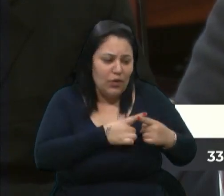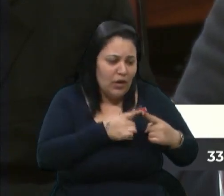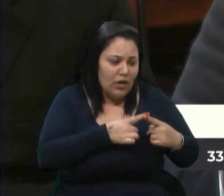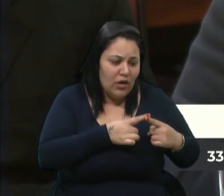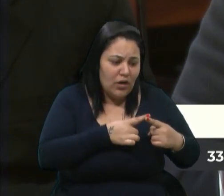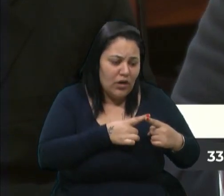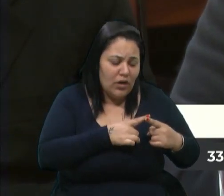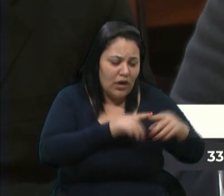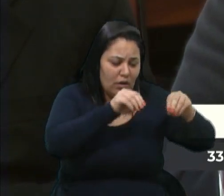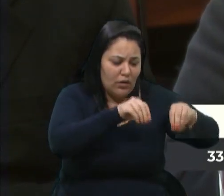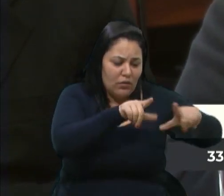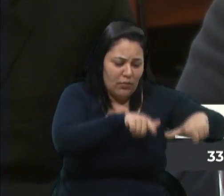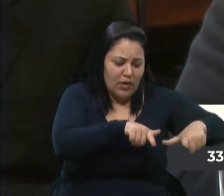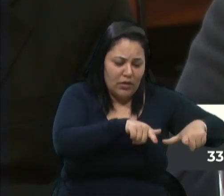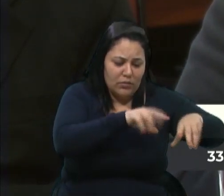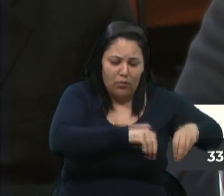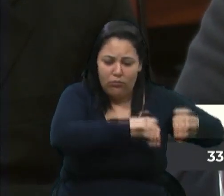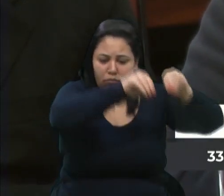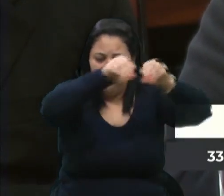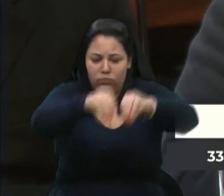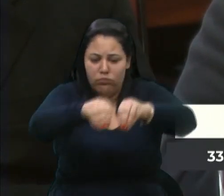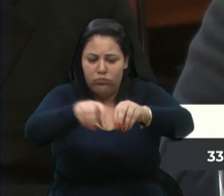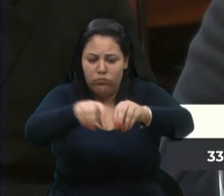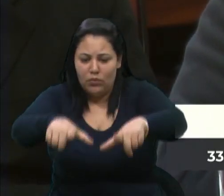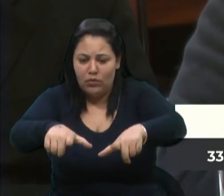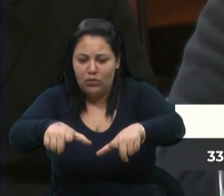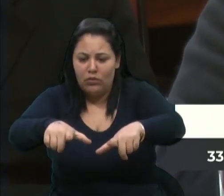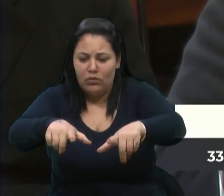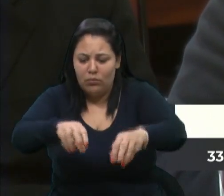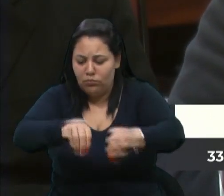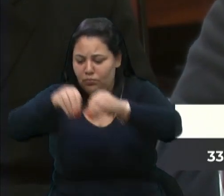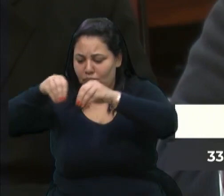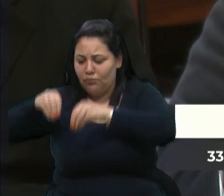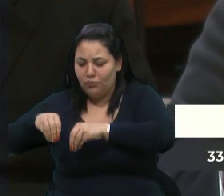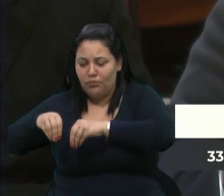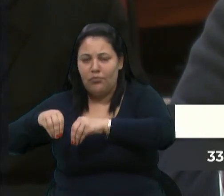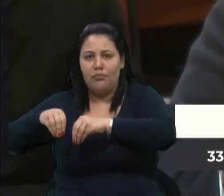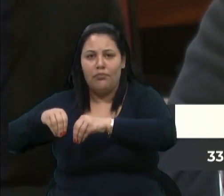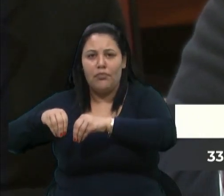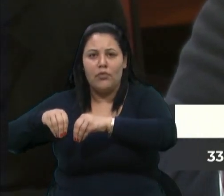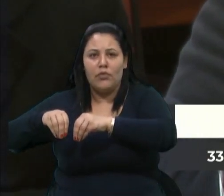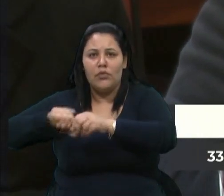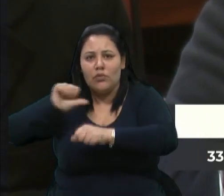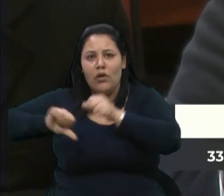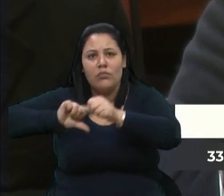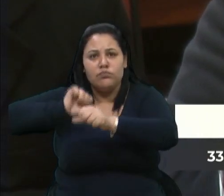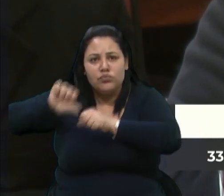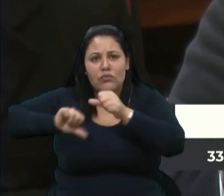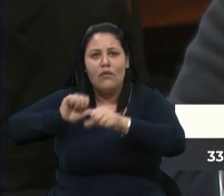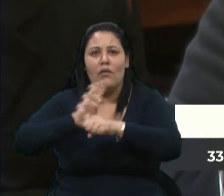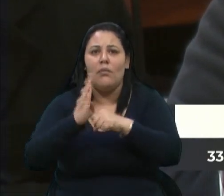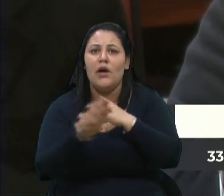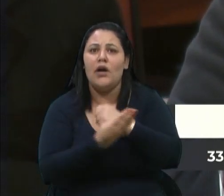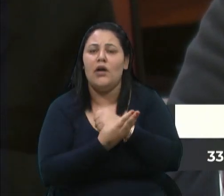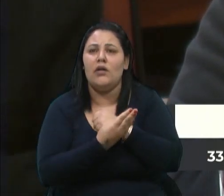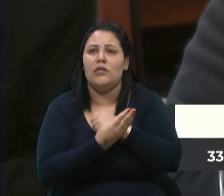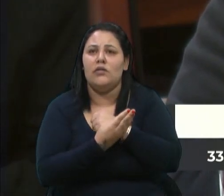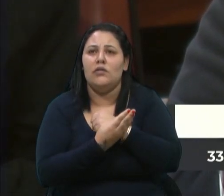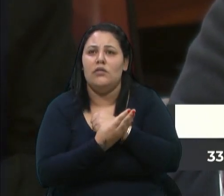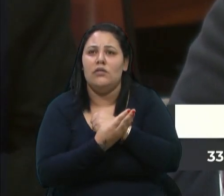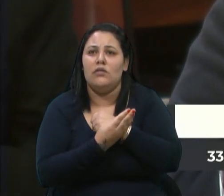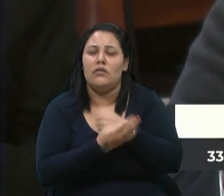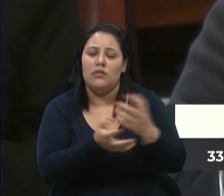ali depois foi ali no Murialdo, agora estão aqui no Bispo, Sagrada Família, e estão aqui no Bispado. E